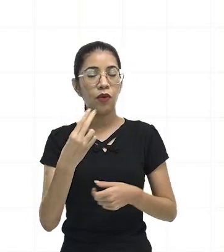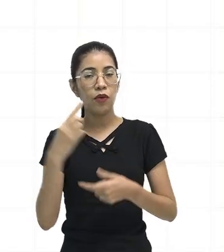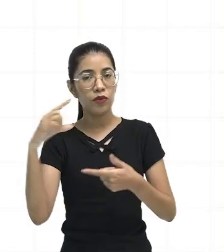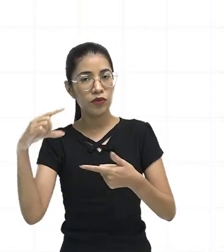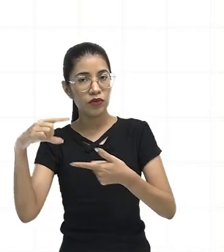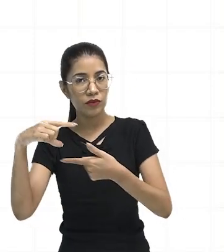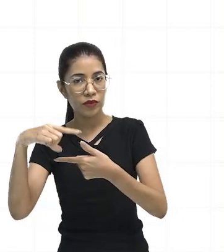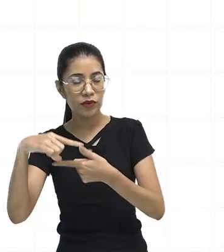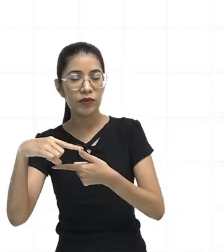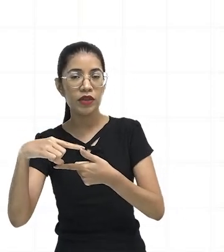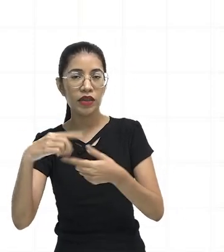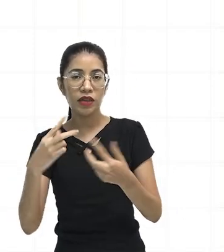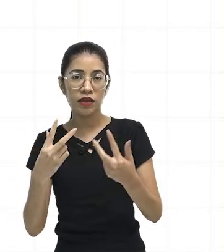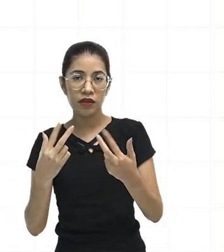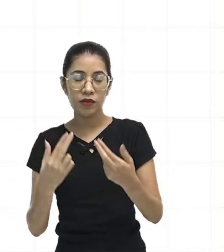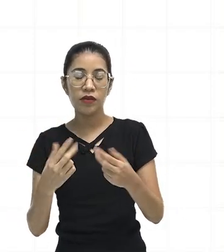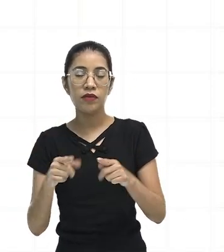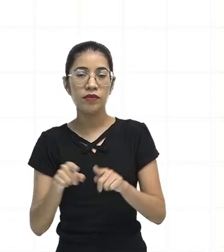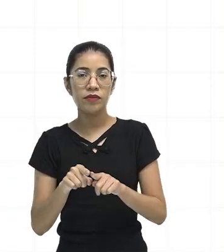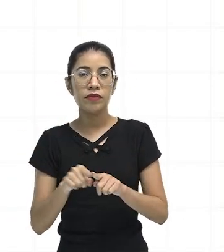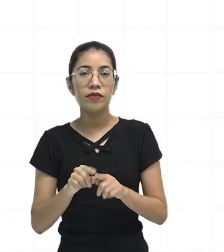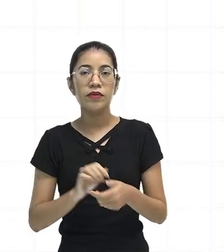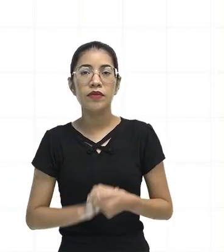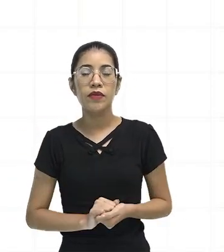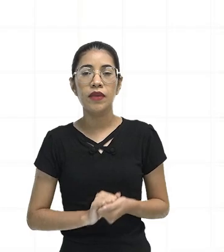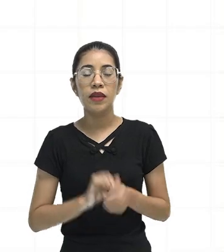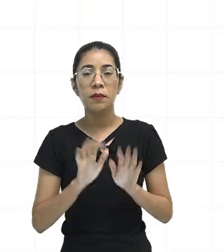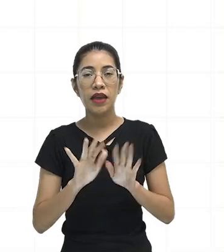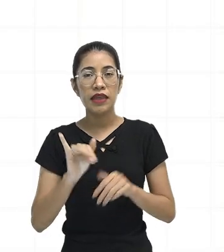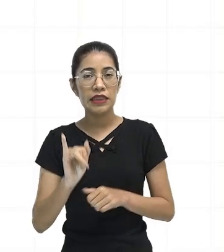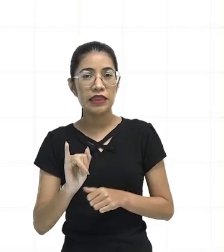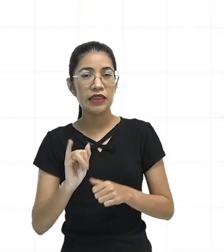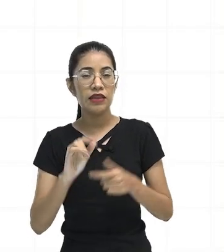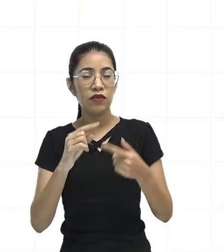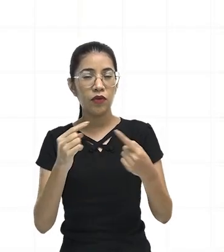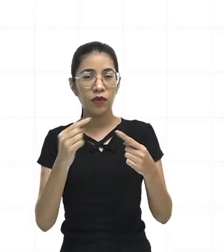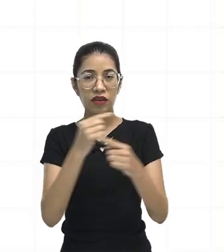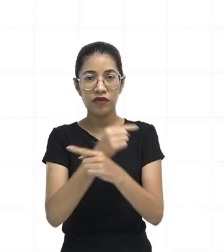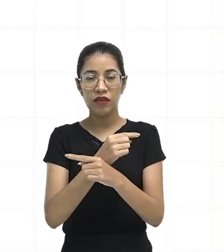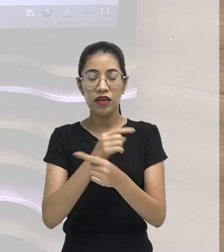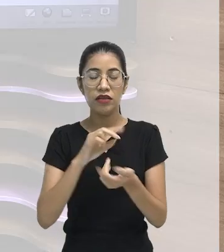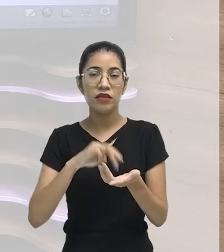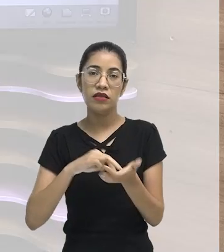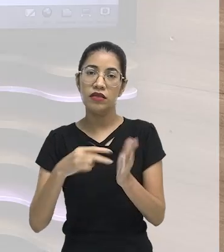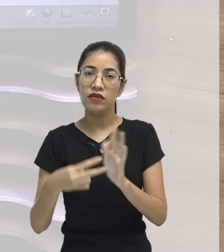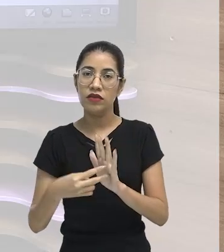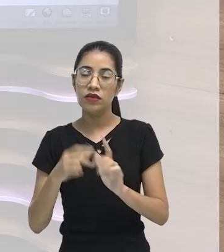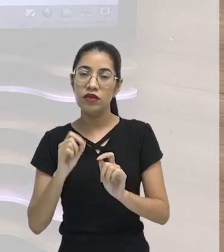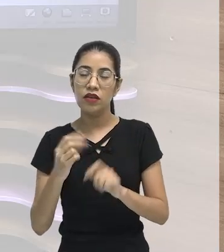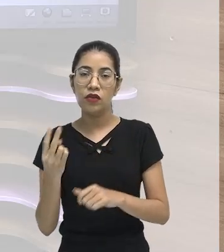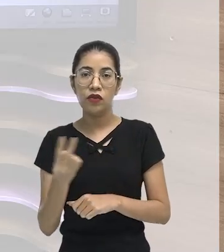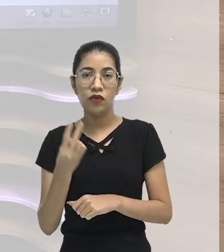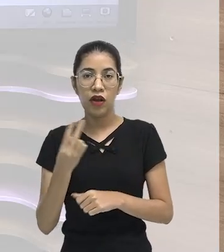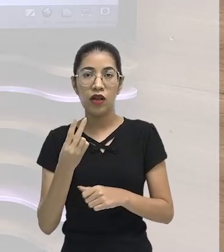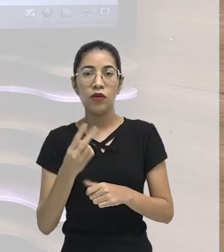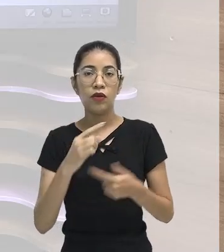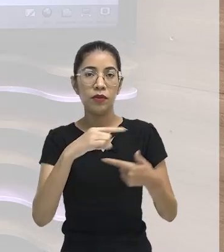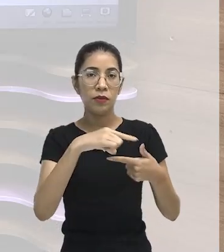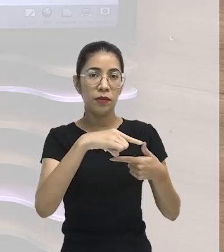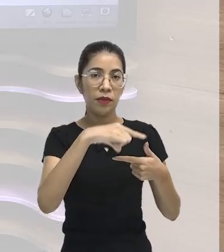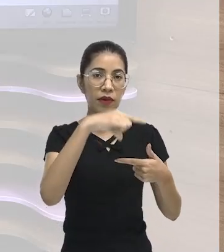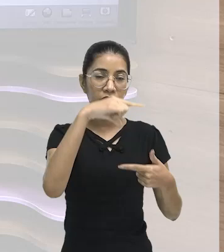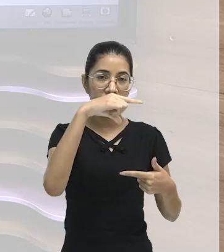na mesma proporção. Quando as grandezas elas forem inversas, quer dizer que o valor de uma